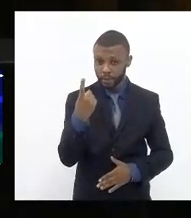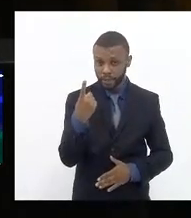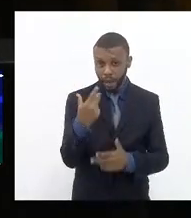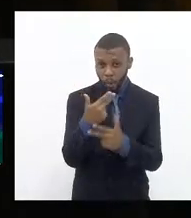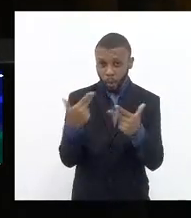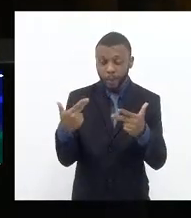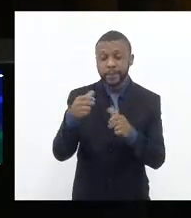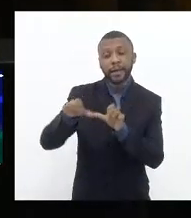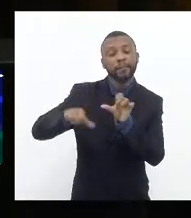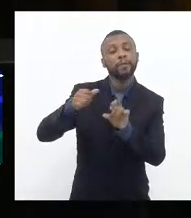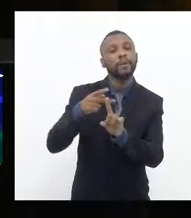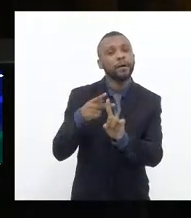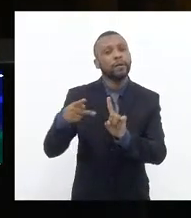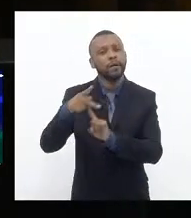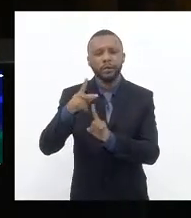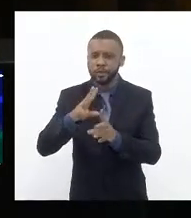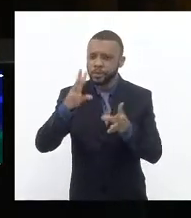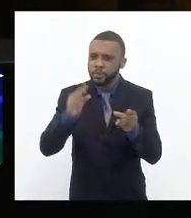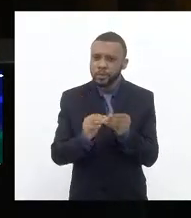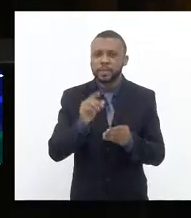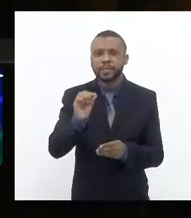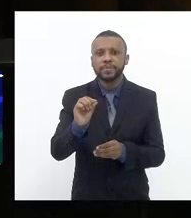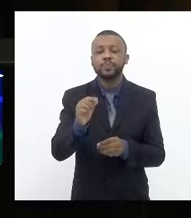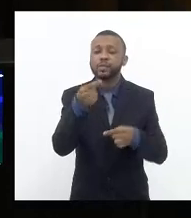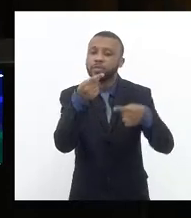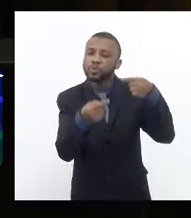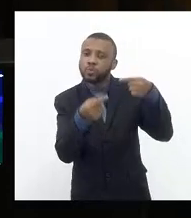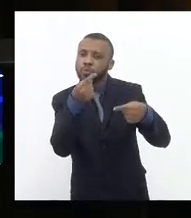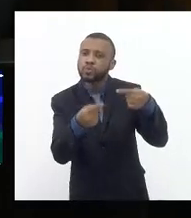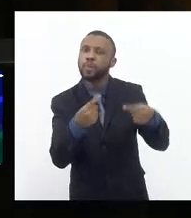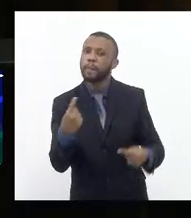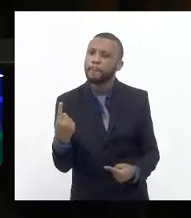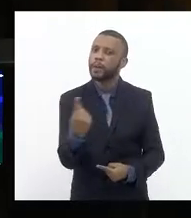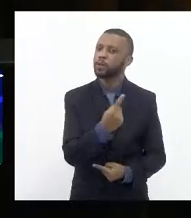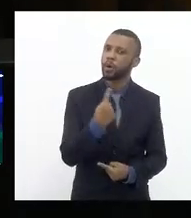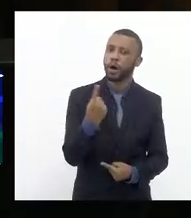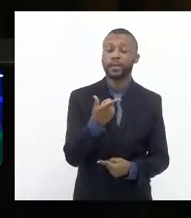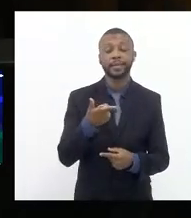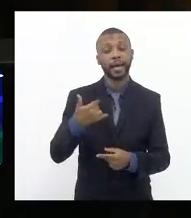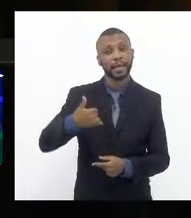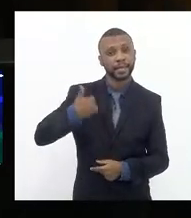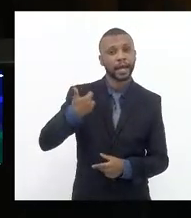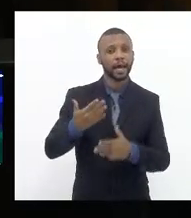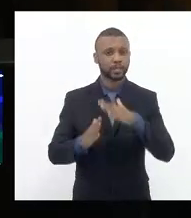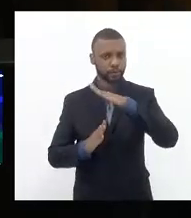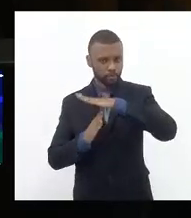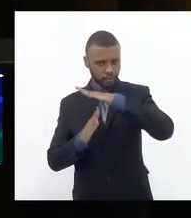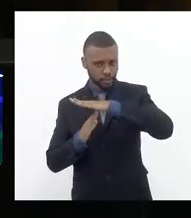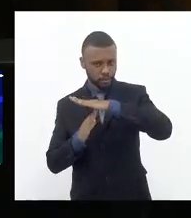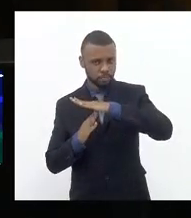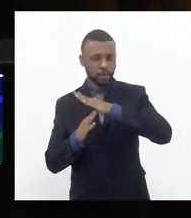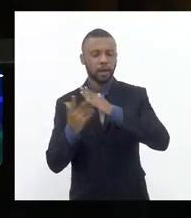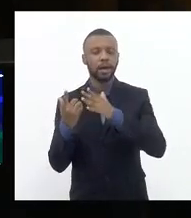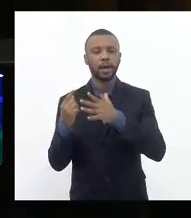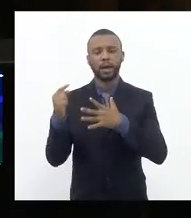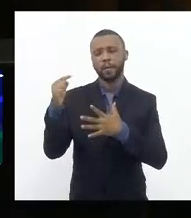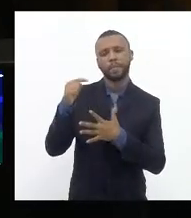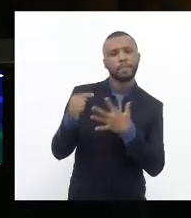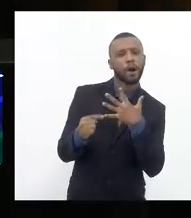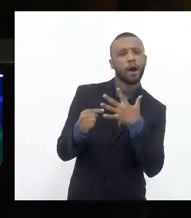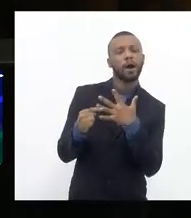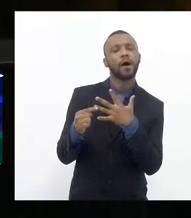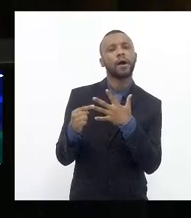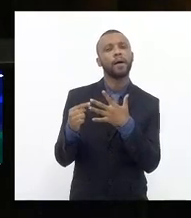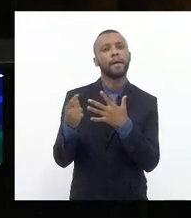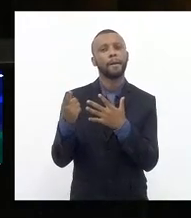É a única coisa da reforma da Previdência, e concluo, que tinha que estar sendo discutida por nós aqui. Idade mínima e seus respectivos